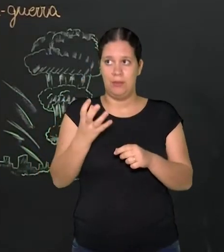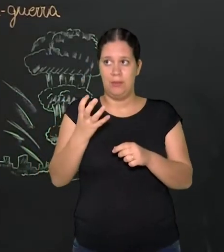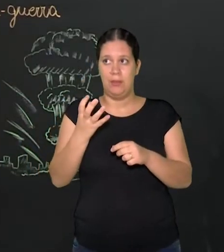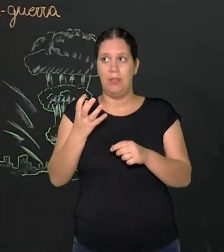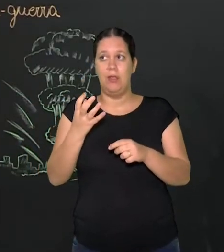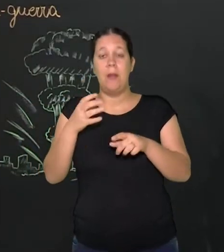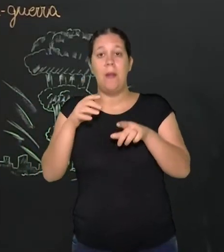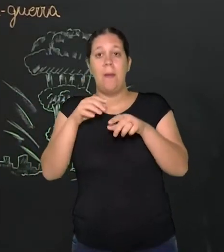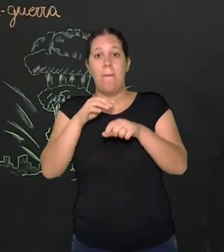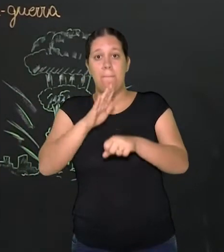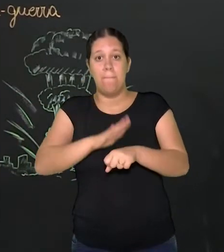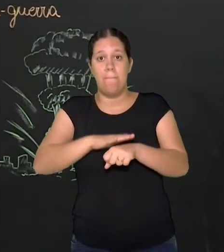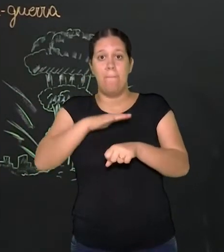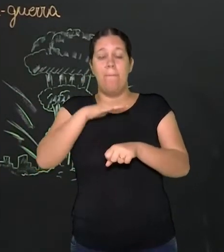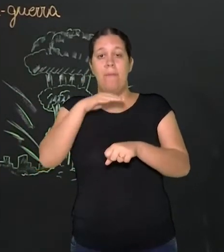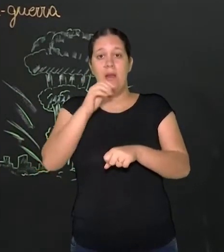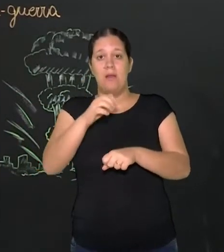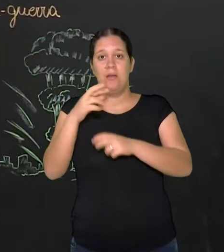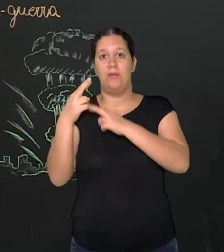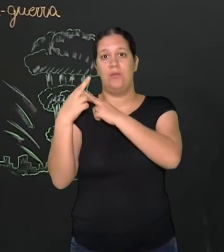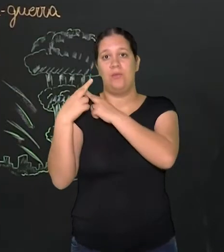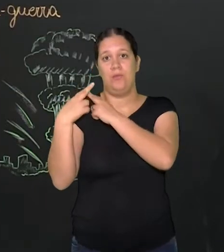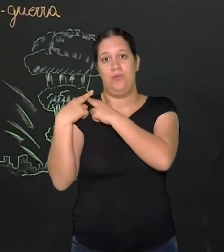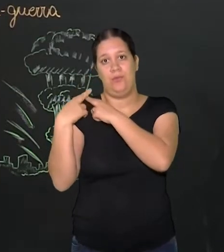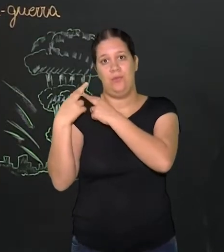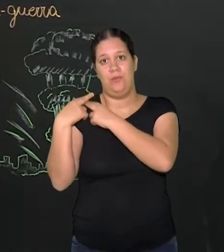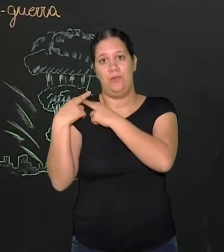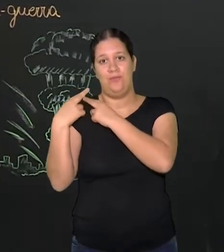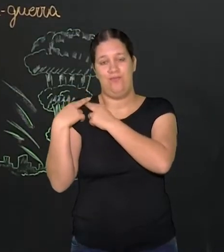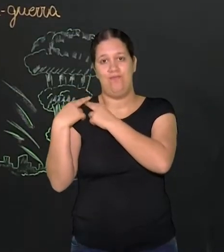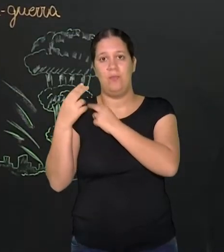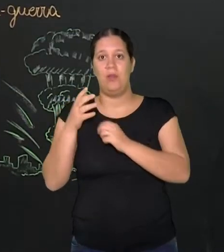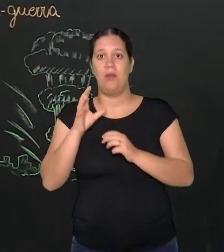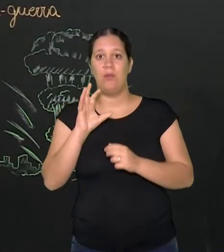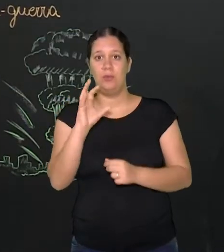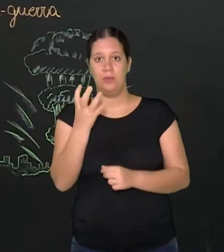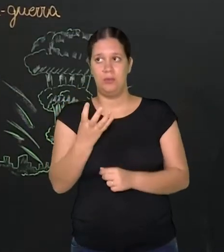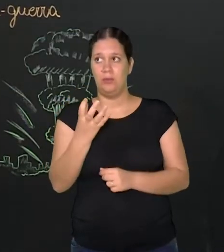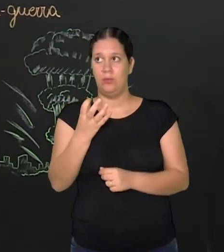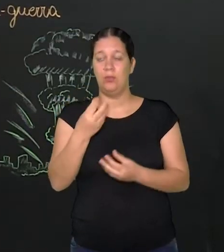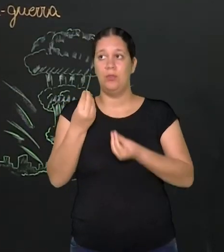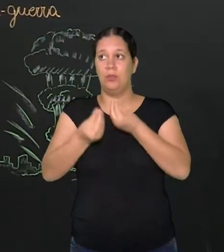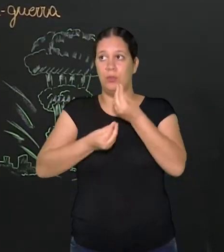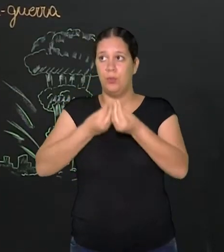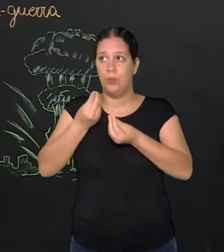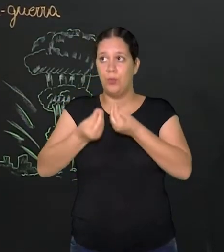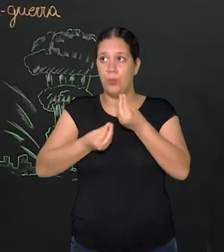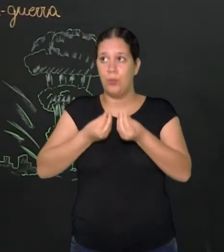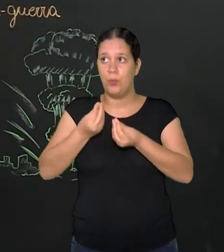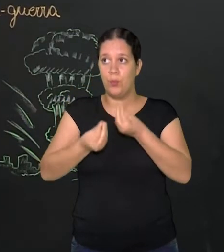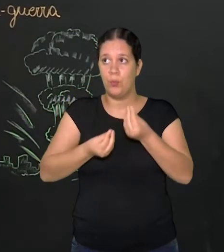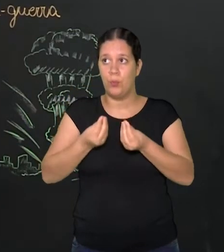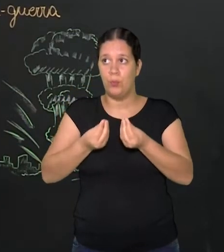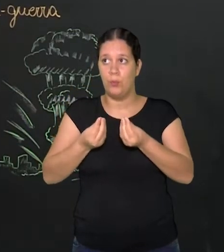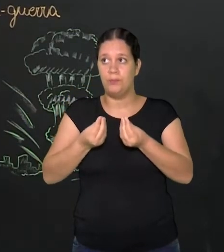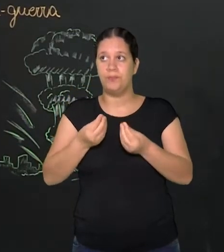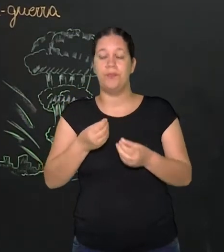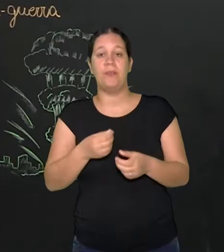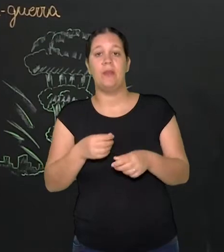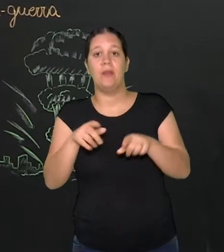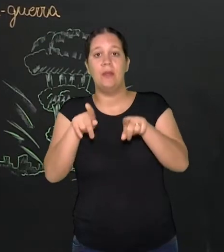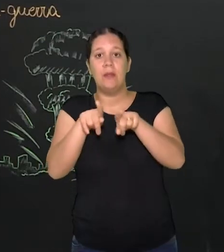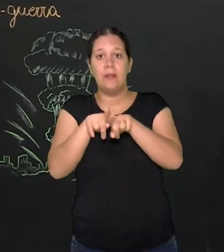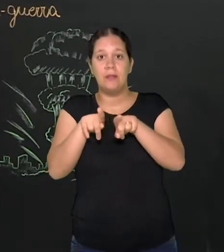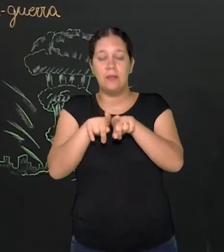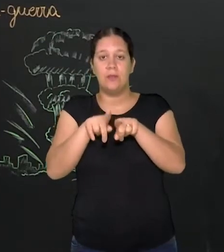Esses regimes, eles são bastante responsáveis pela ocorrência do conflito. A gente vai ver aqui como. Então, a primeira coisa